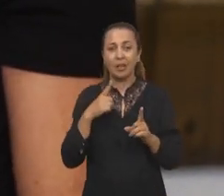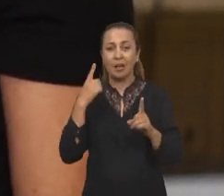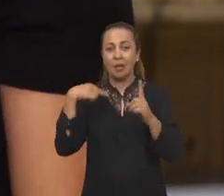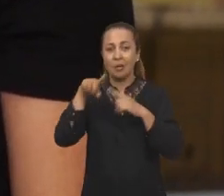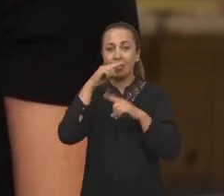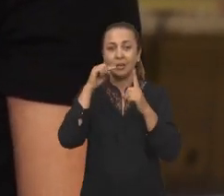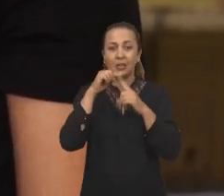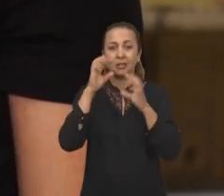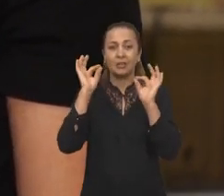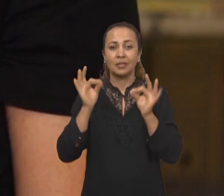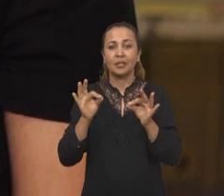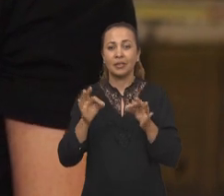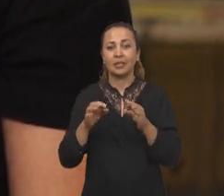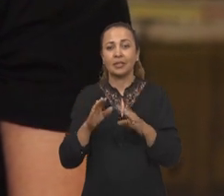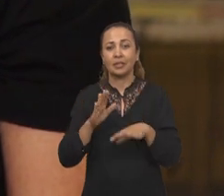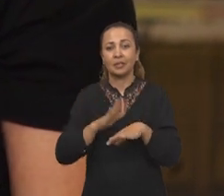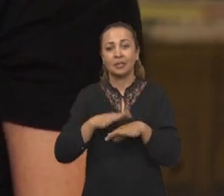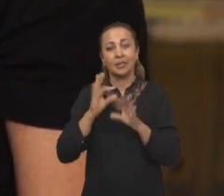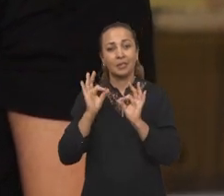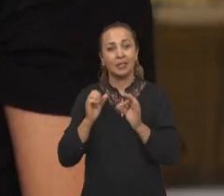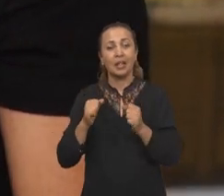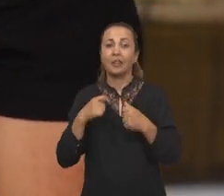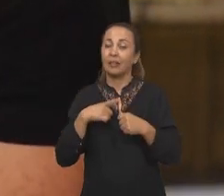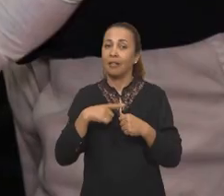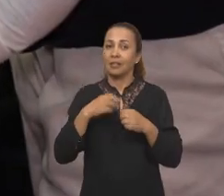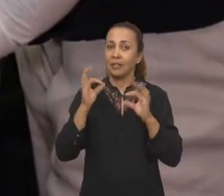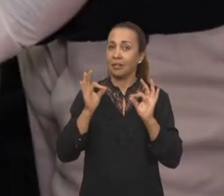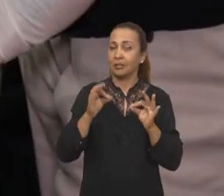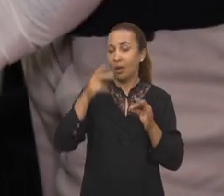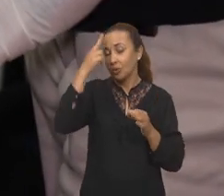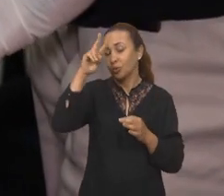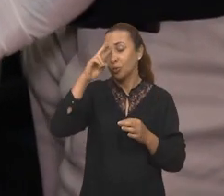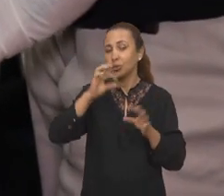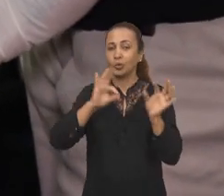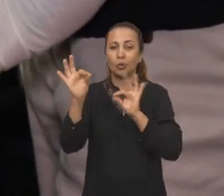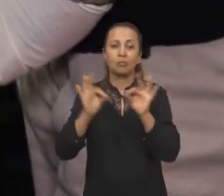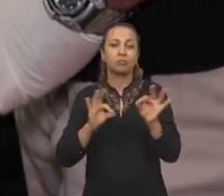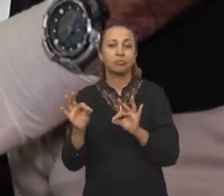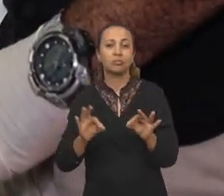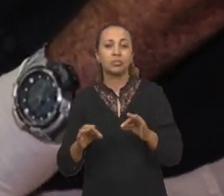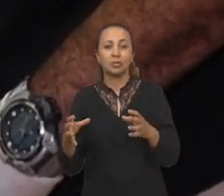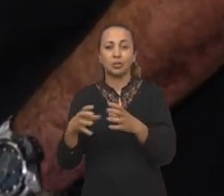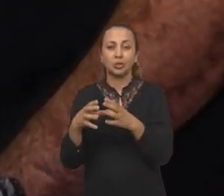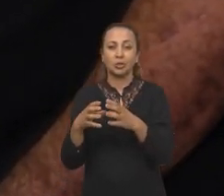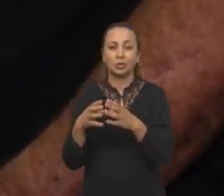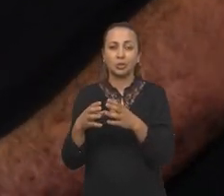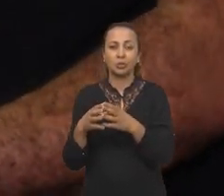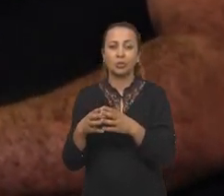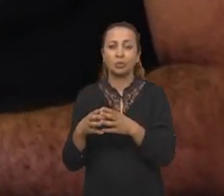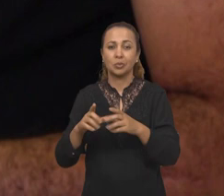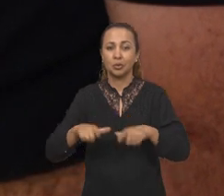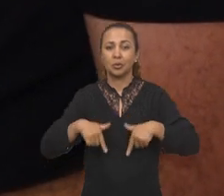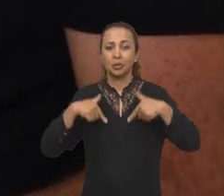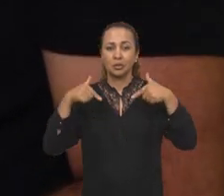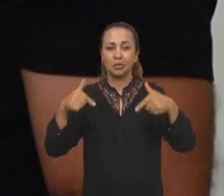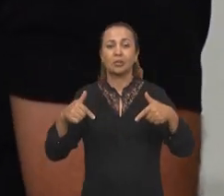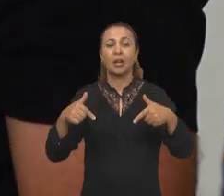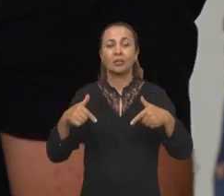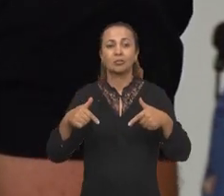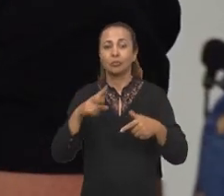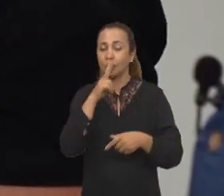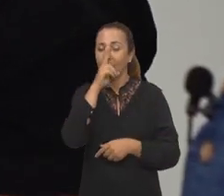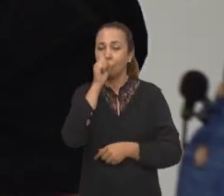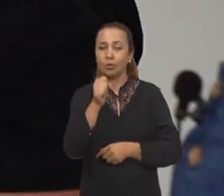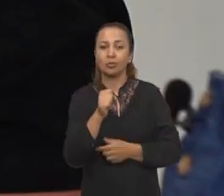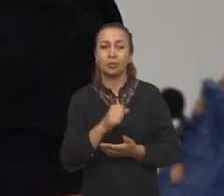para ser mais do que uma colcha de retalhos as a gente tem que dar sentido a essa história dessas organizações desses grupos é que lutaram que